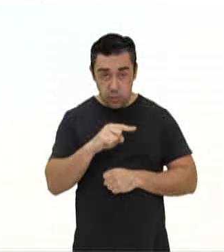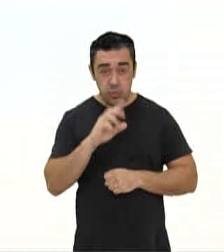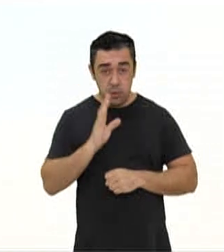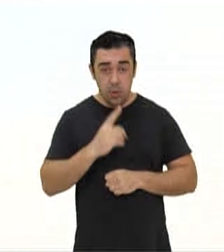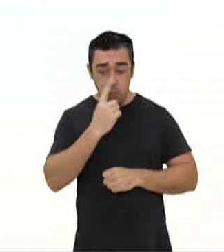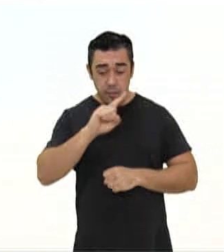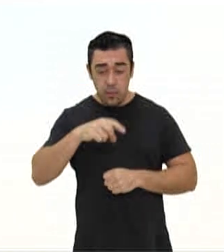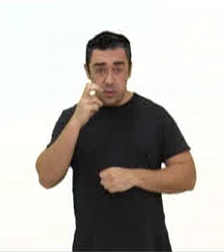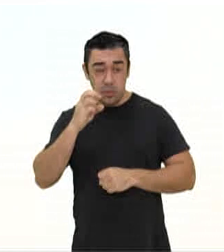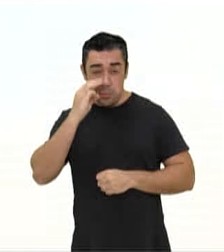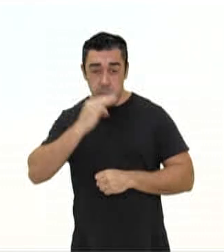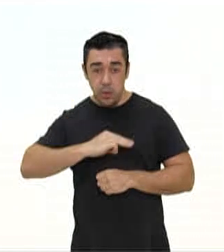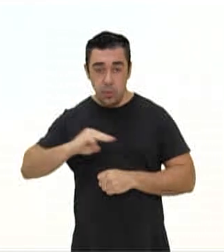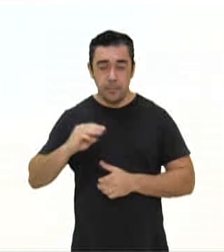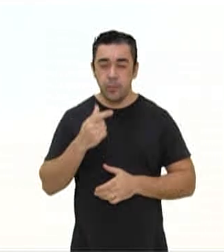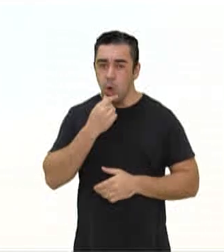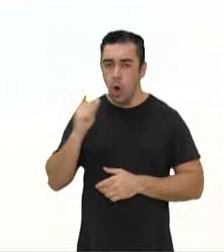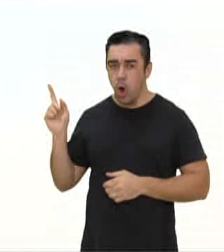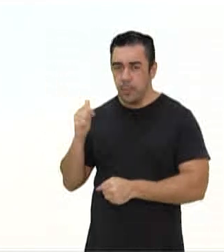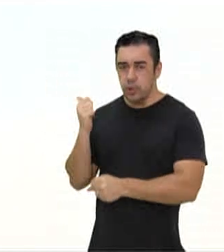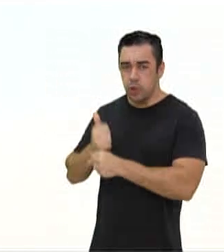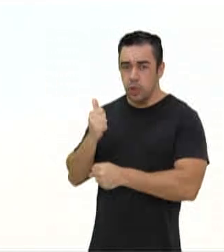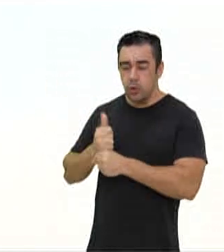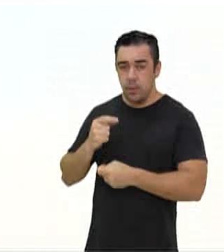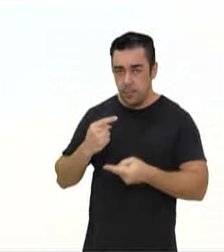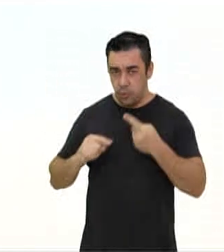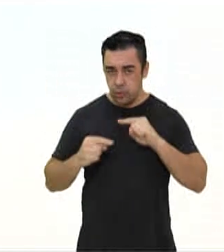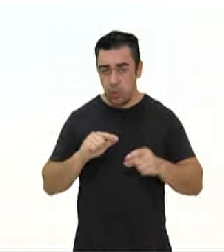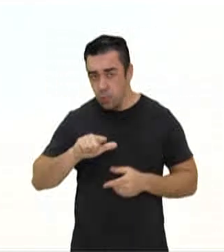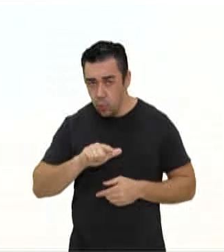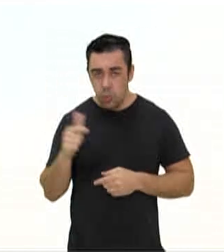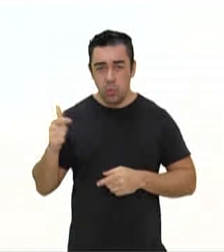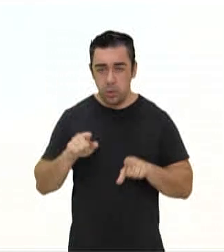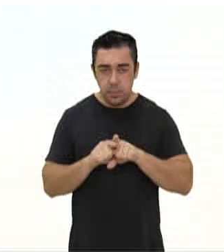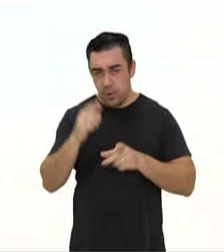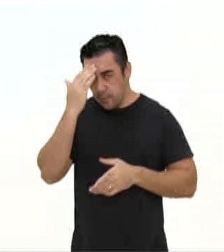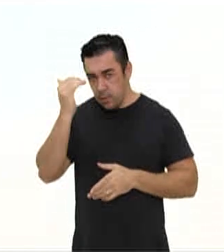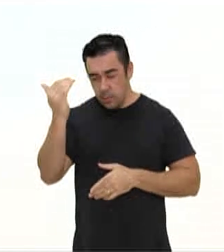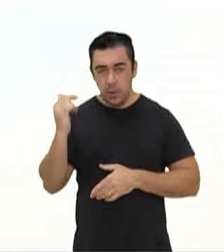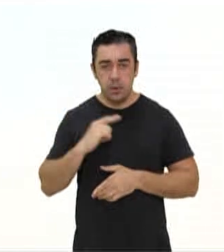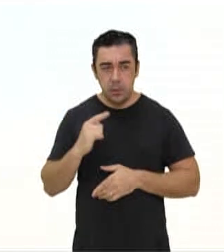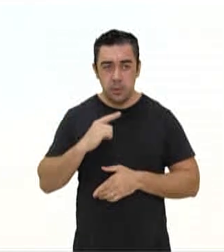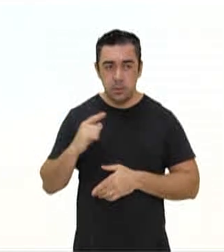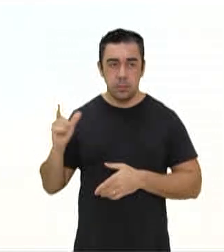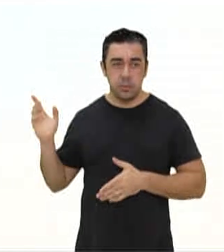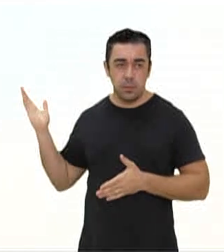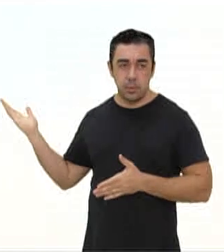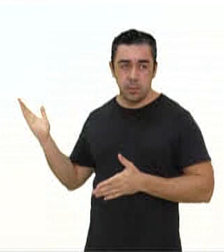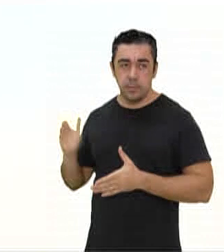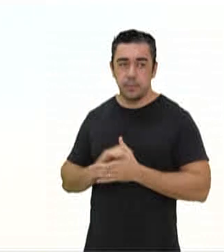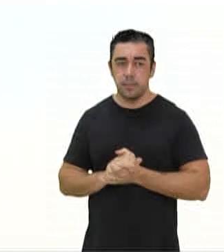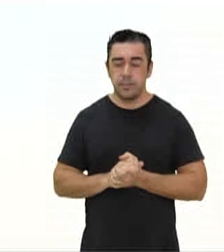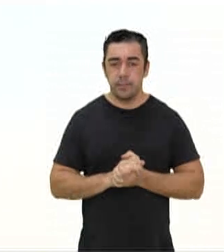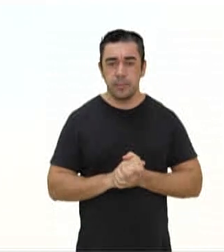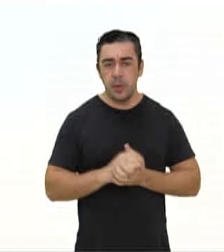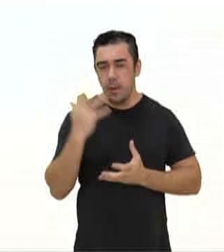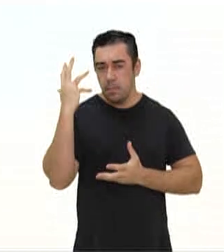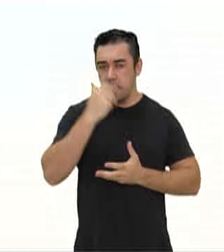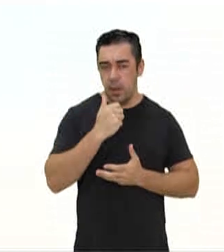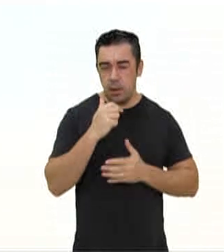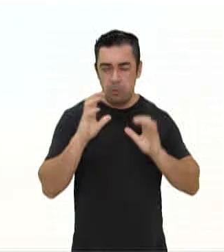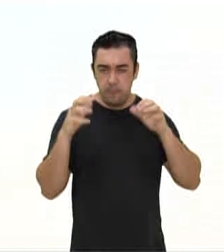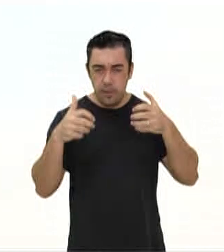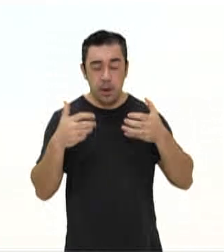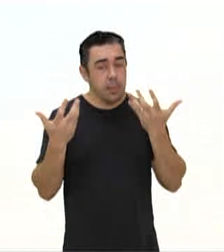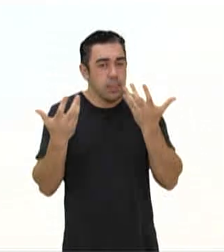Billy Bond, diretor deste musical e de outros bem-sucedidos, Les Miserables, A Bela e a Fera, não